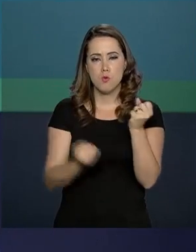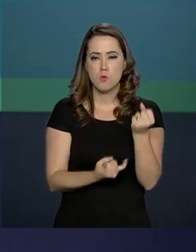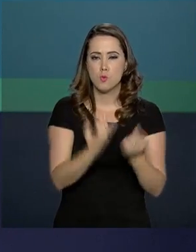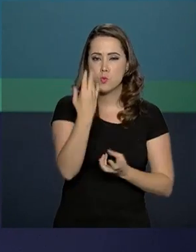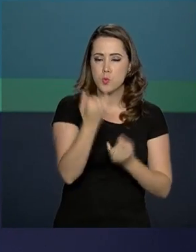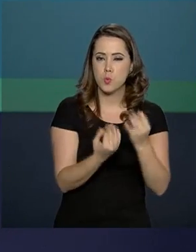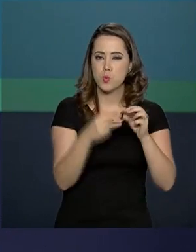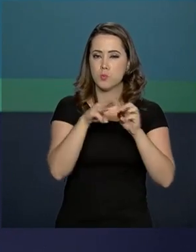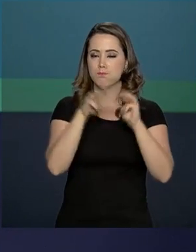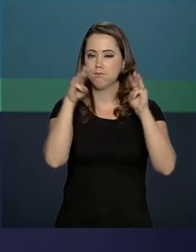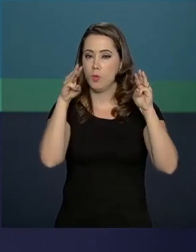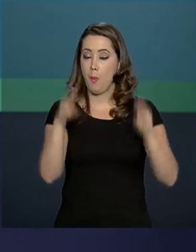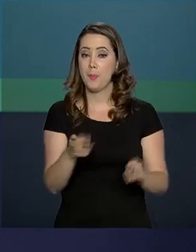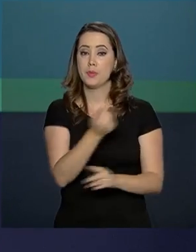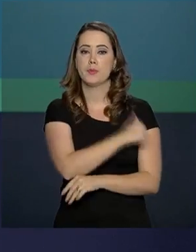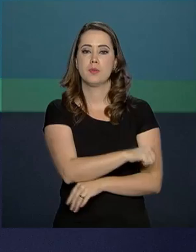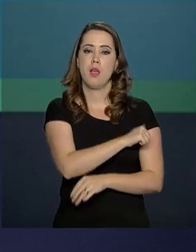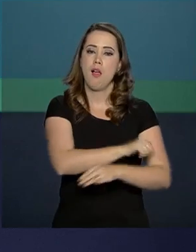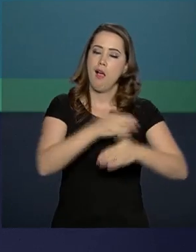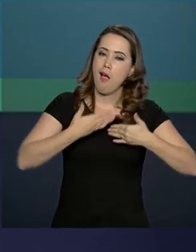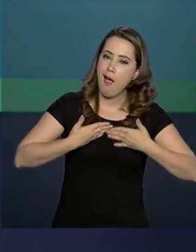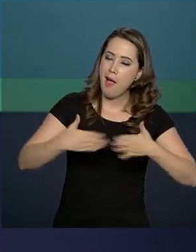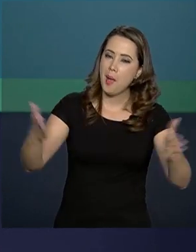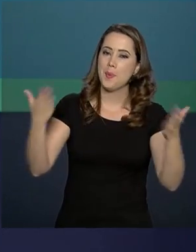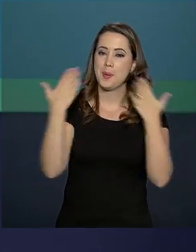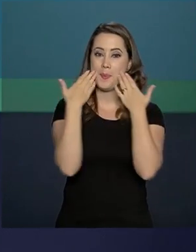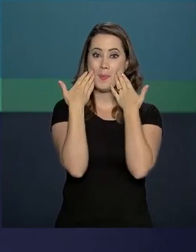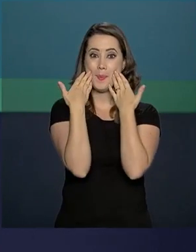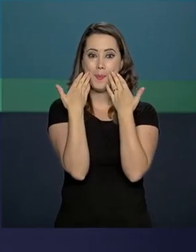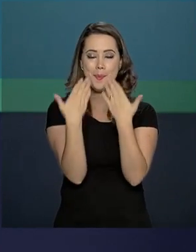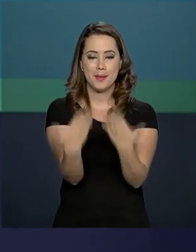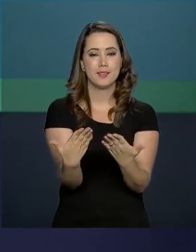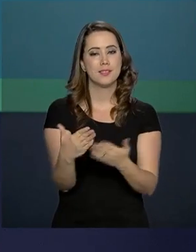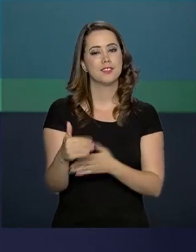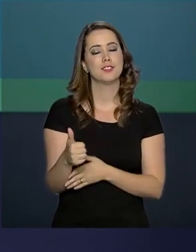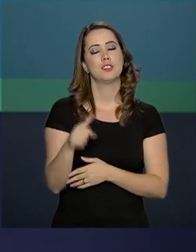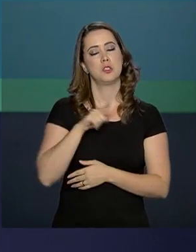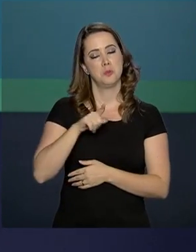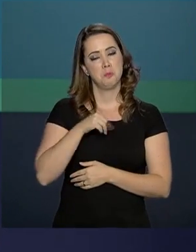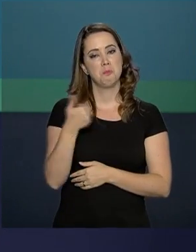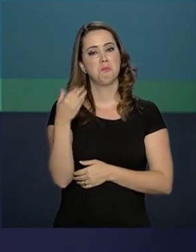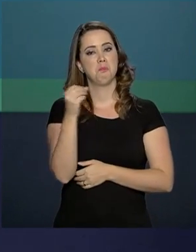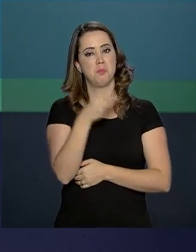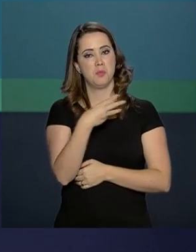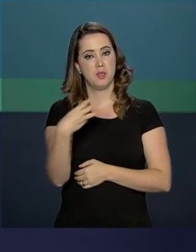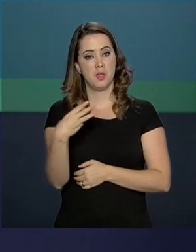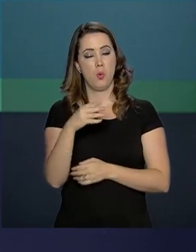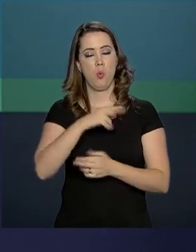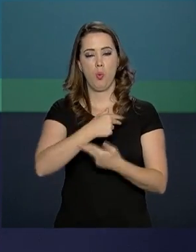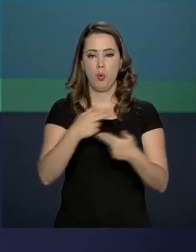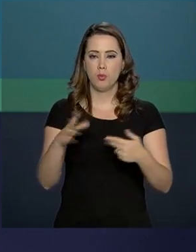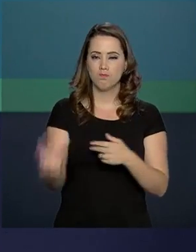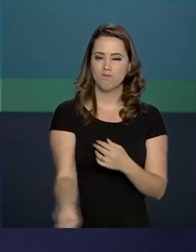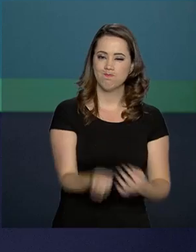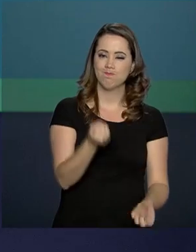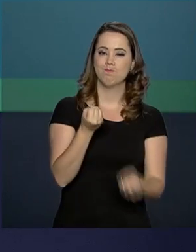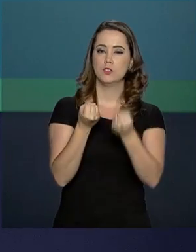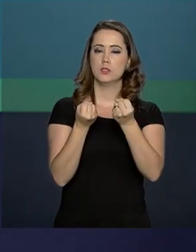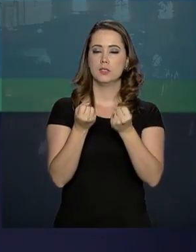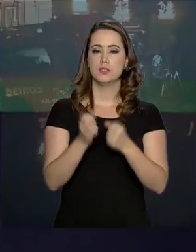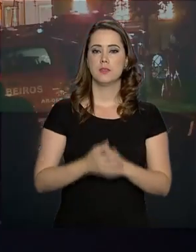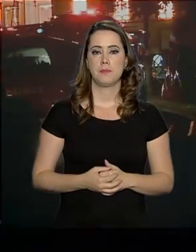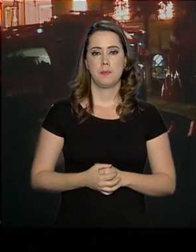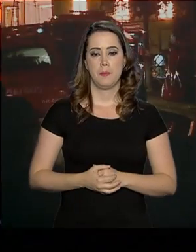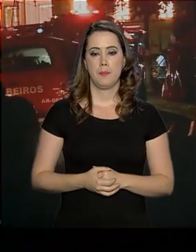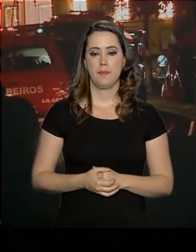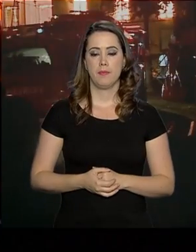Museu Nacional do Rio de Janeiro abre ao público a primeira exposição com 103 peças resgatadas.